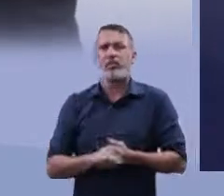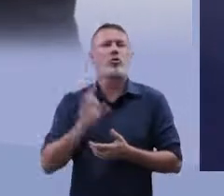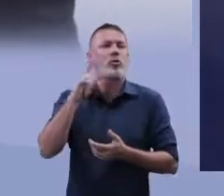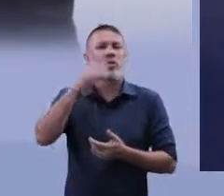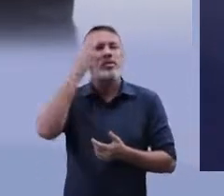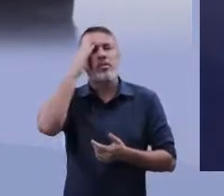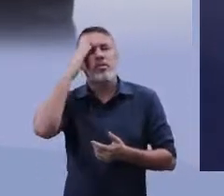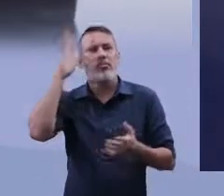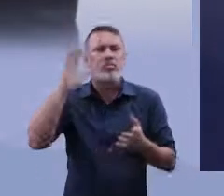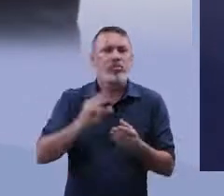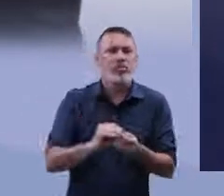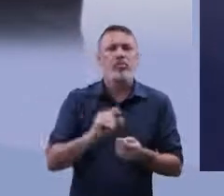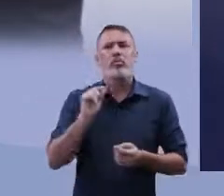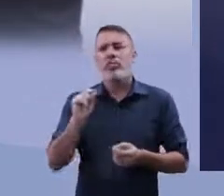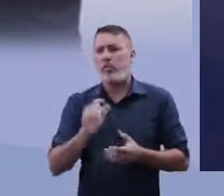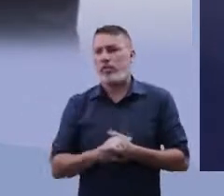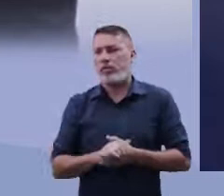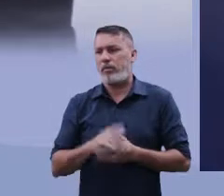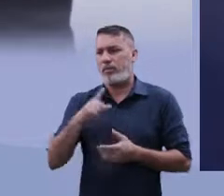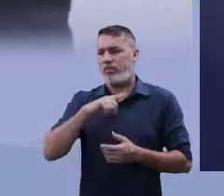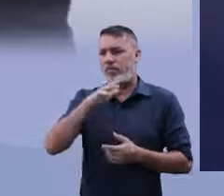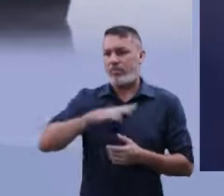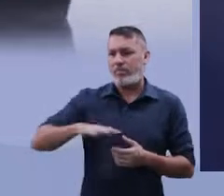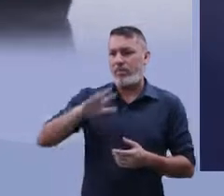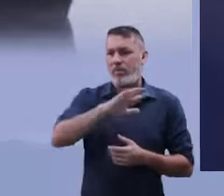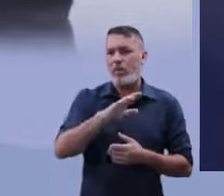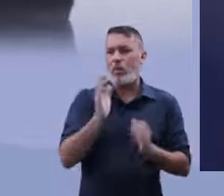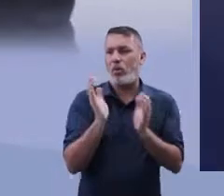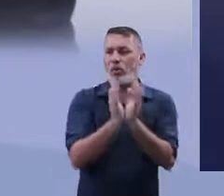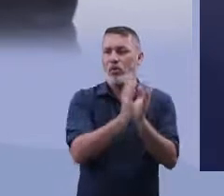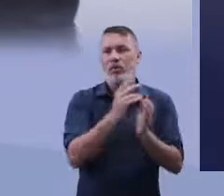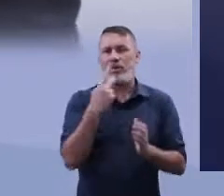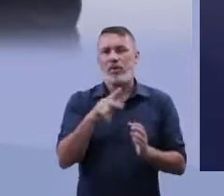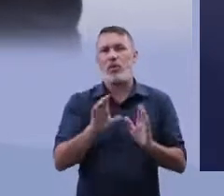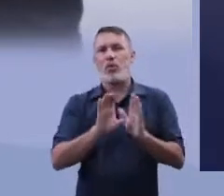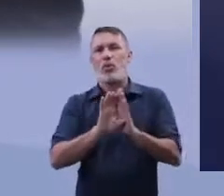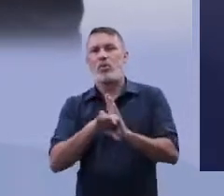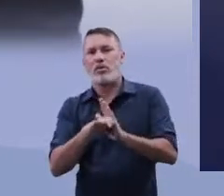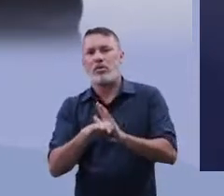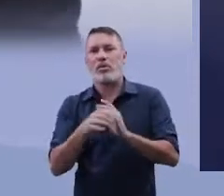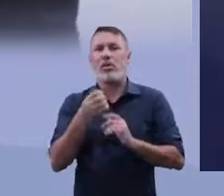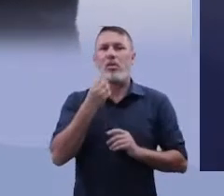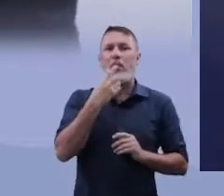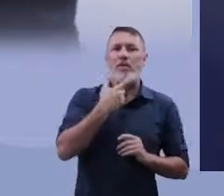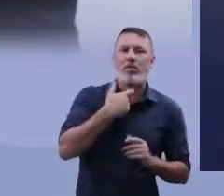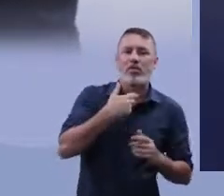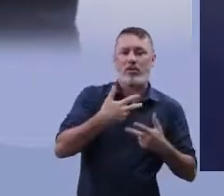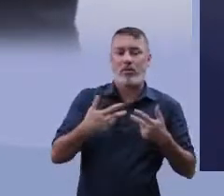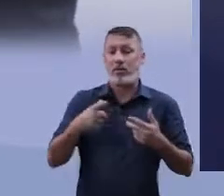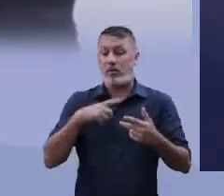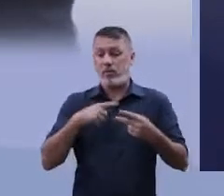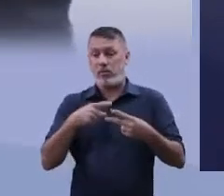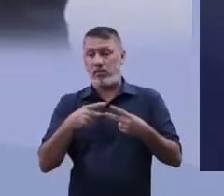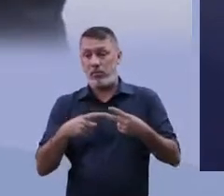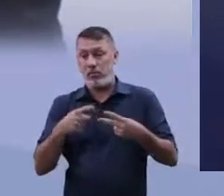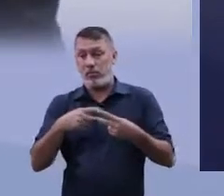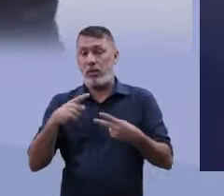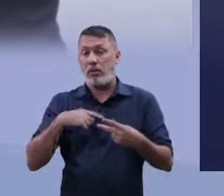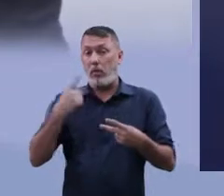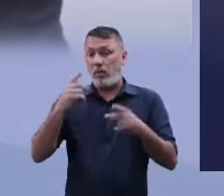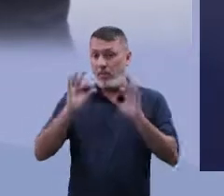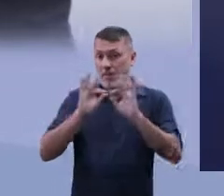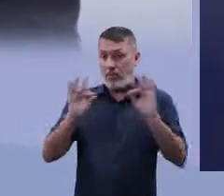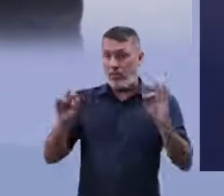para a gente entender, o imperativo categórico e o conceito de boa vontade. 2 coisas, aí tem uma frase